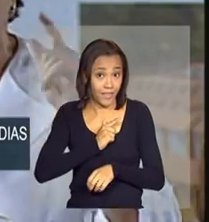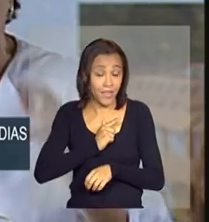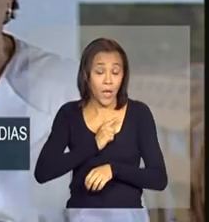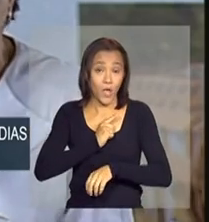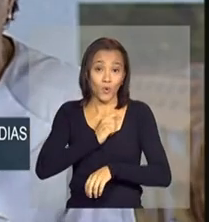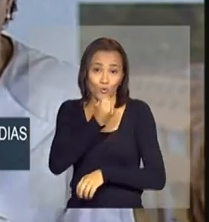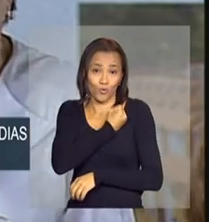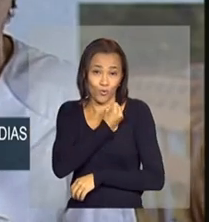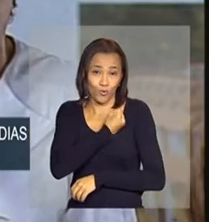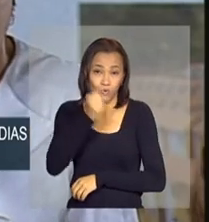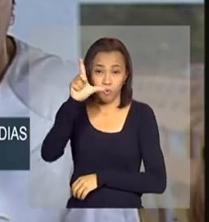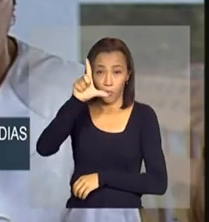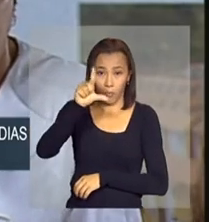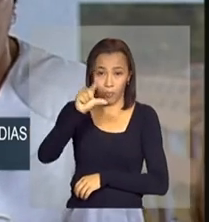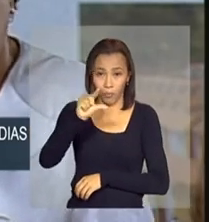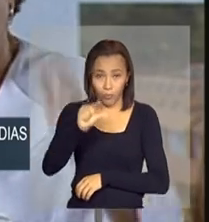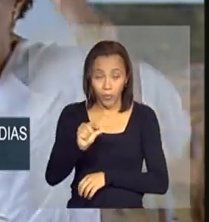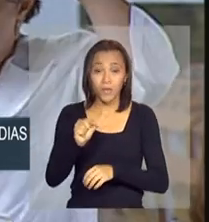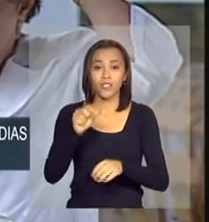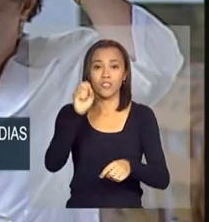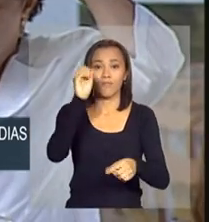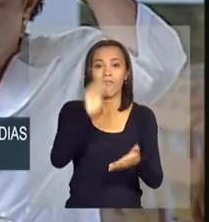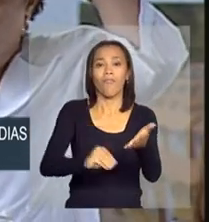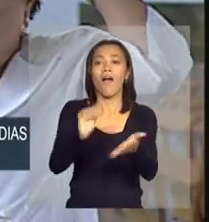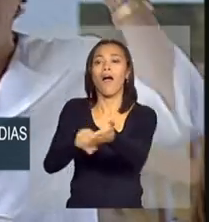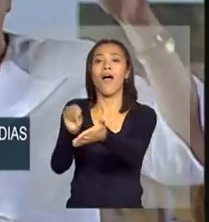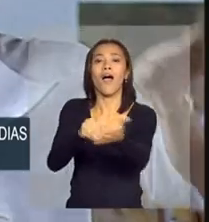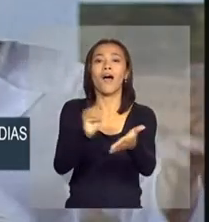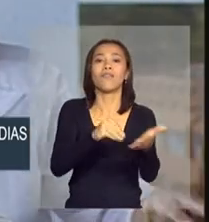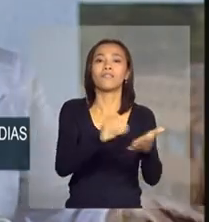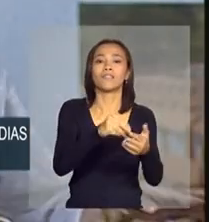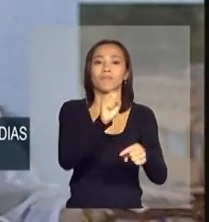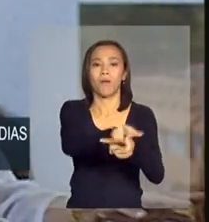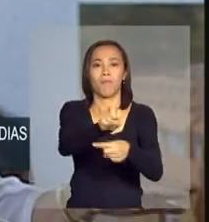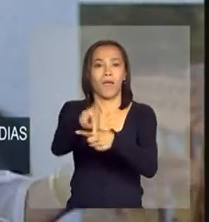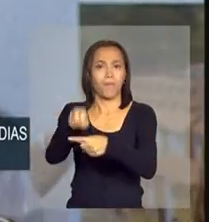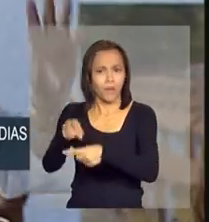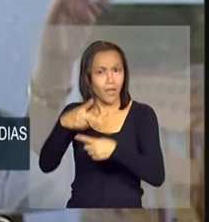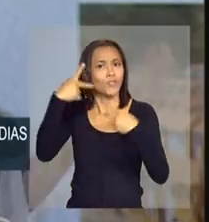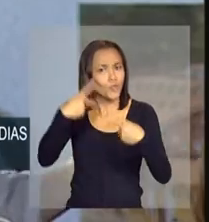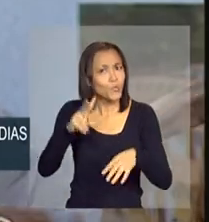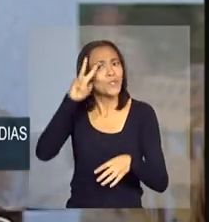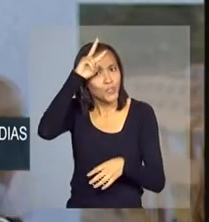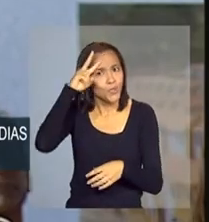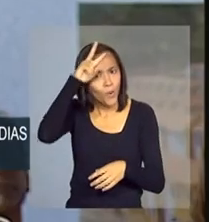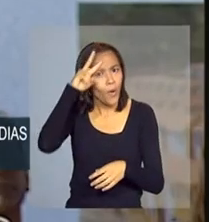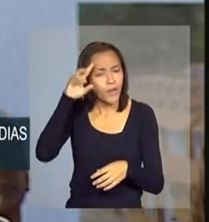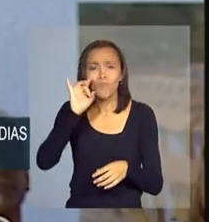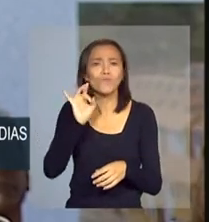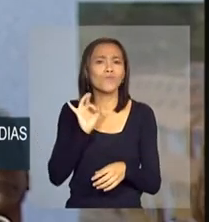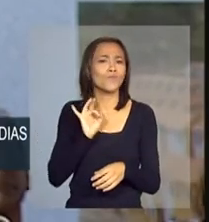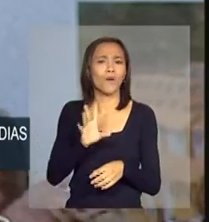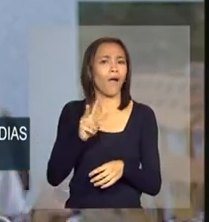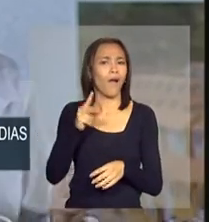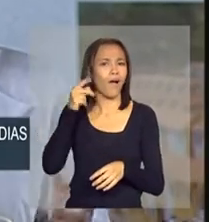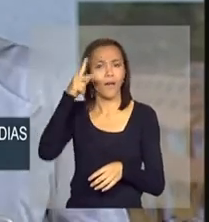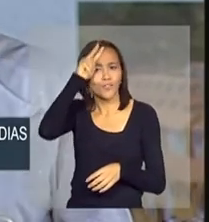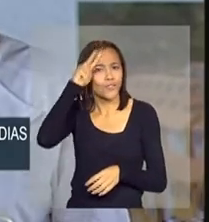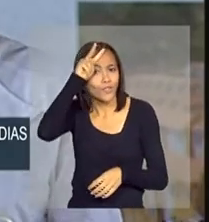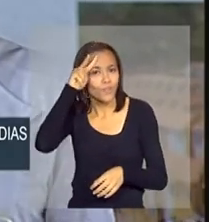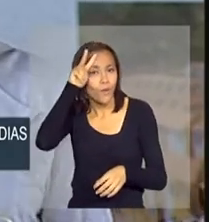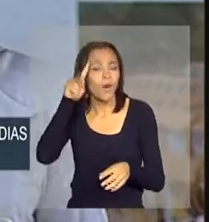menores taxas de desemprego de toda sua história mas não é só da história do Brasil não